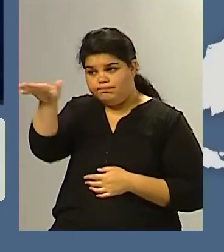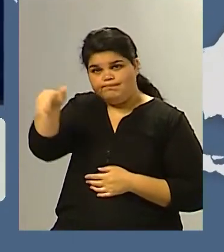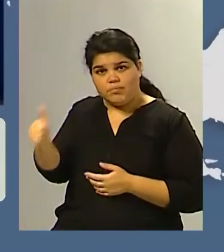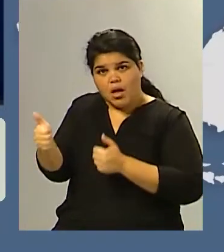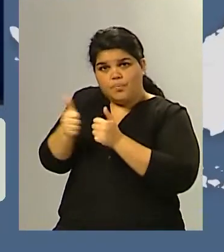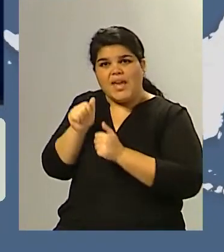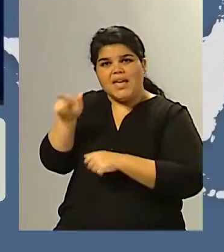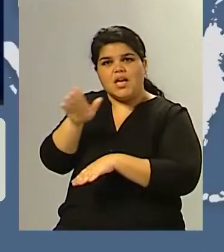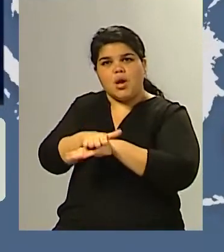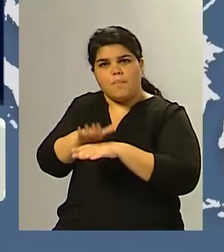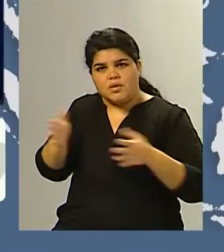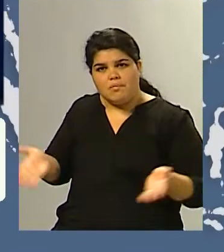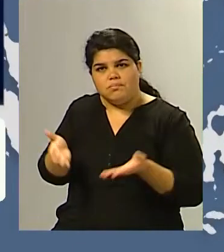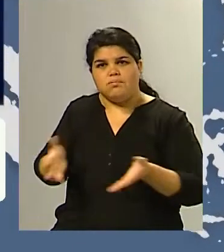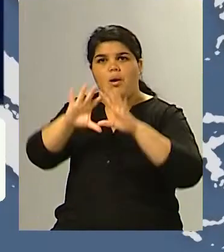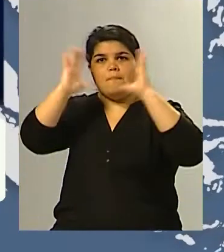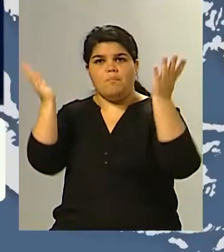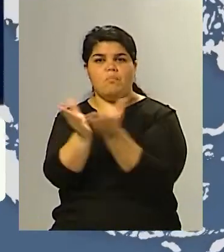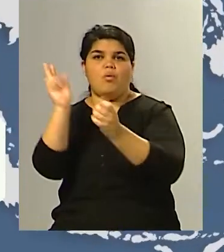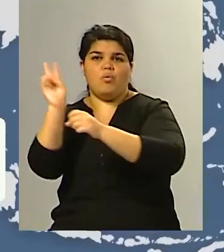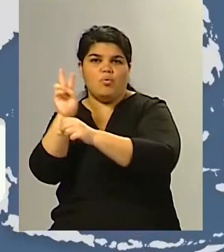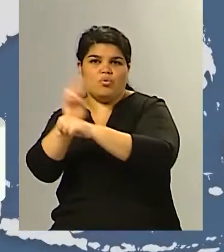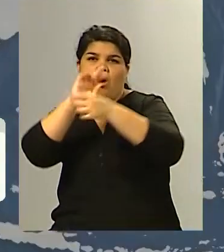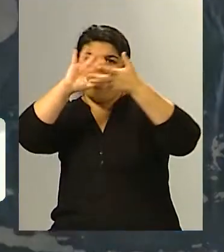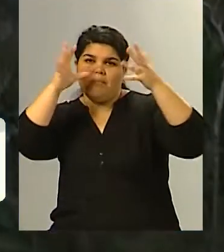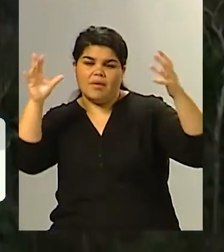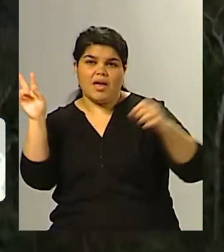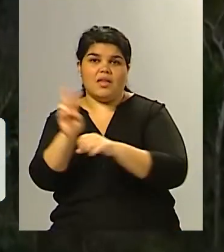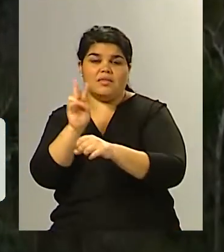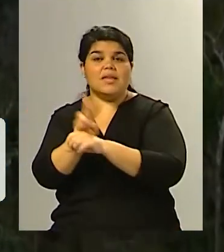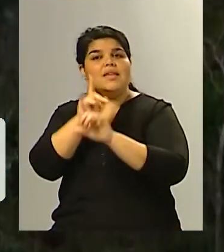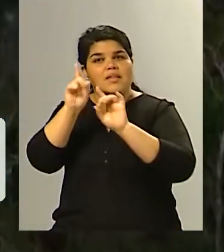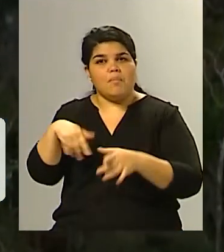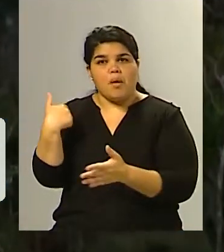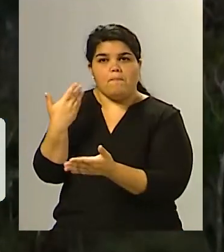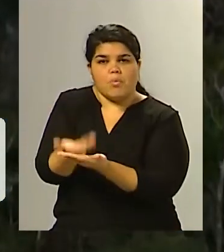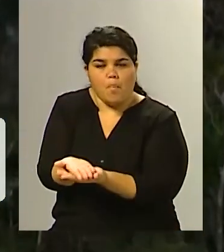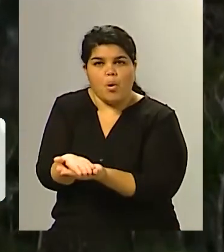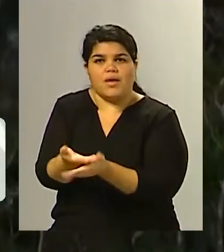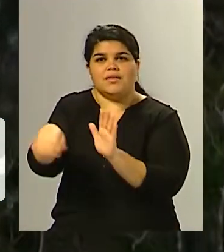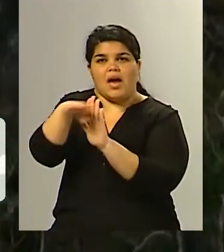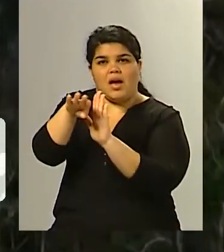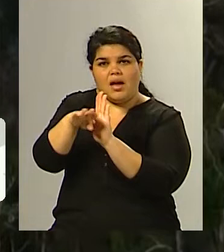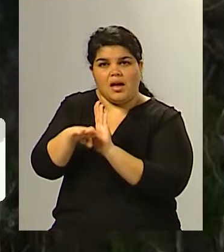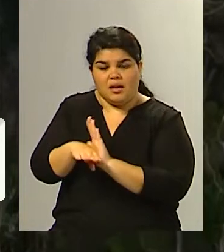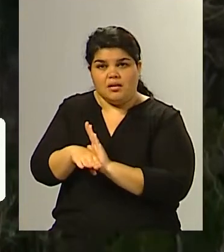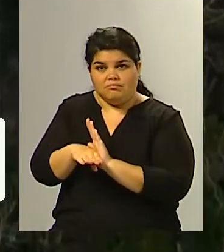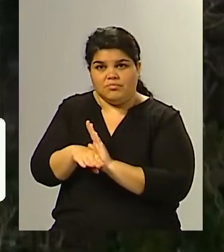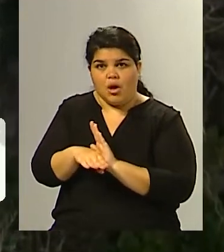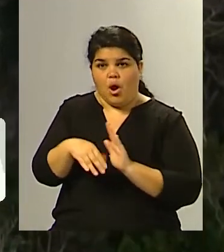Además, incorporou em seu programa de governo, sua proposta ao povo de governo,